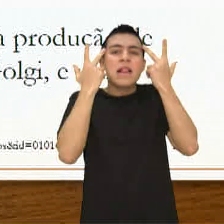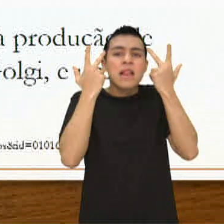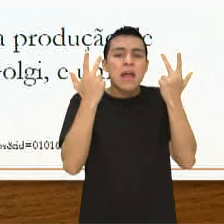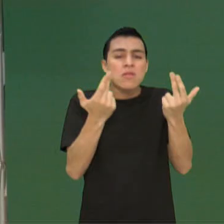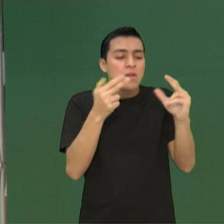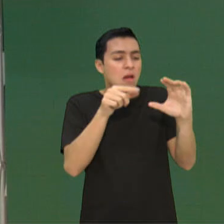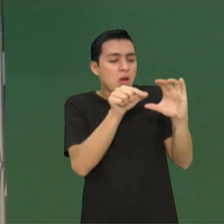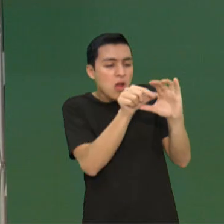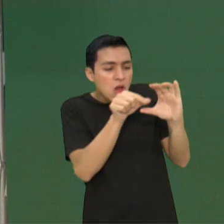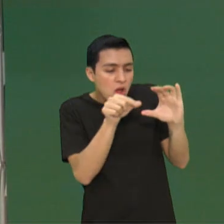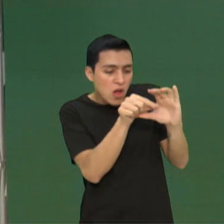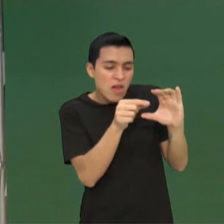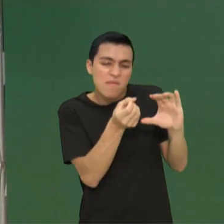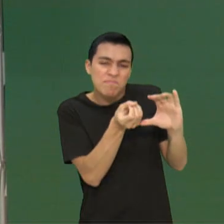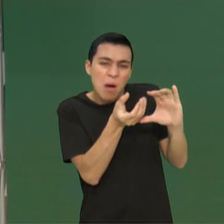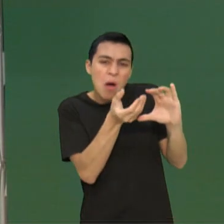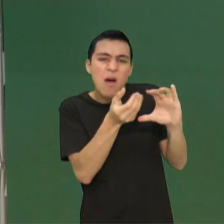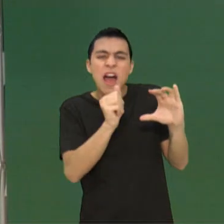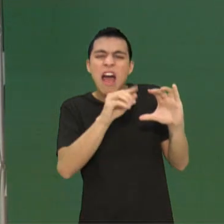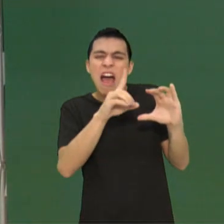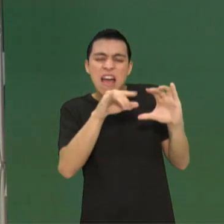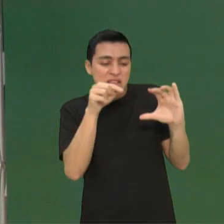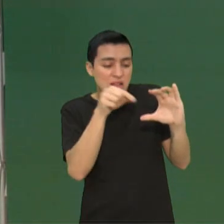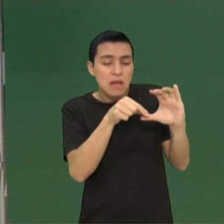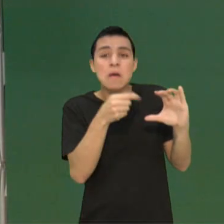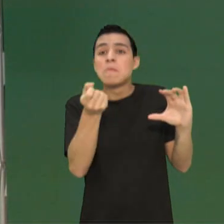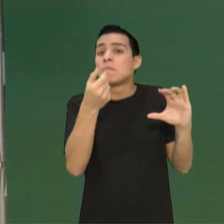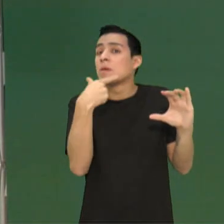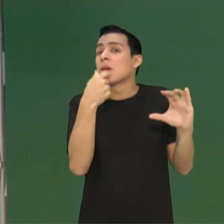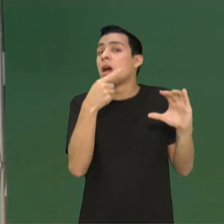complexo de Golgi e um importante medicamento